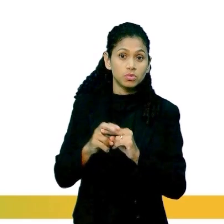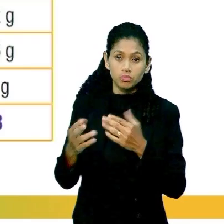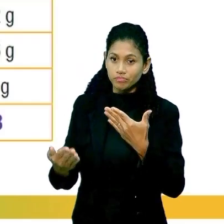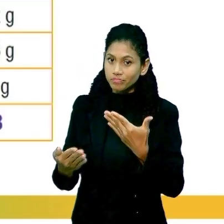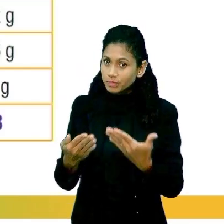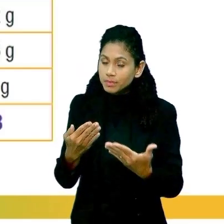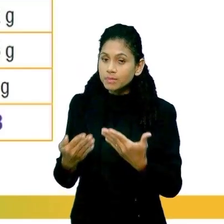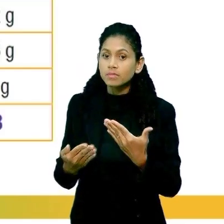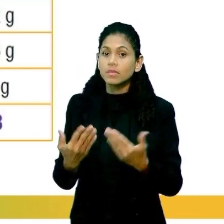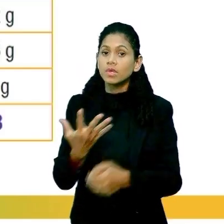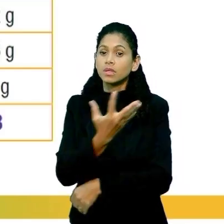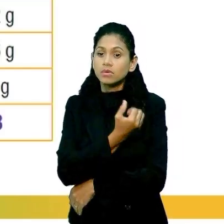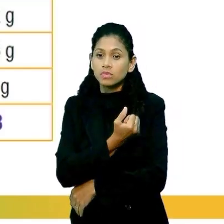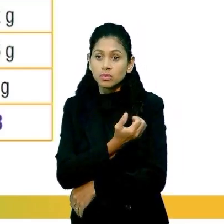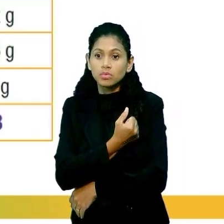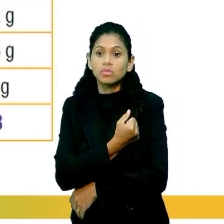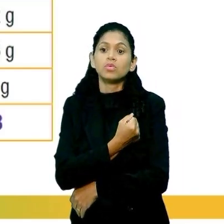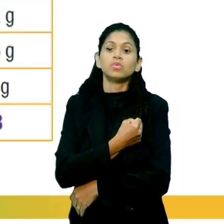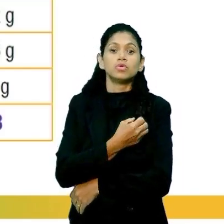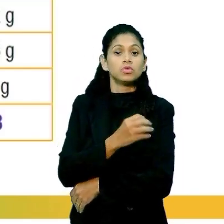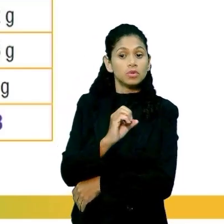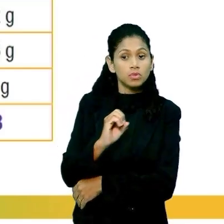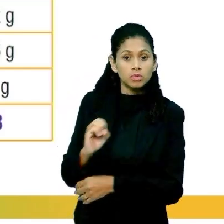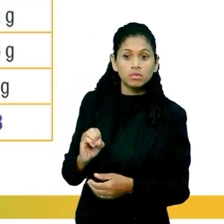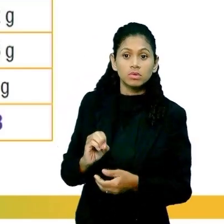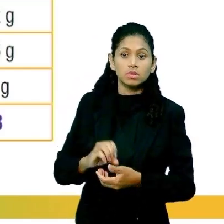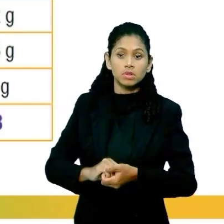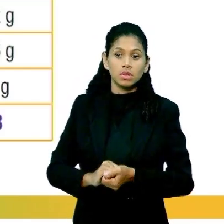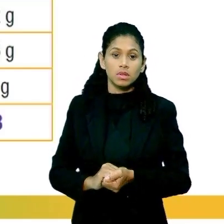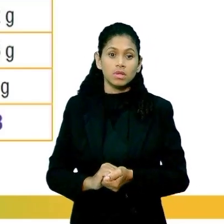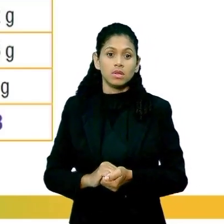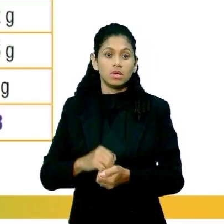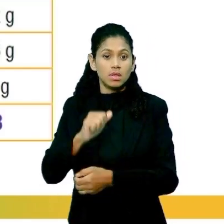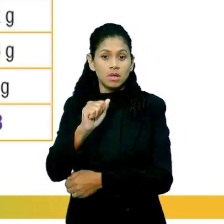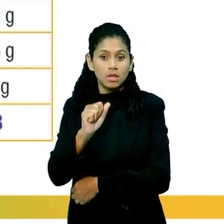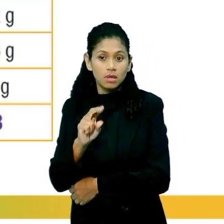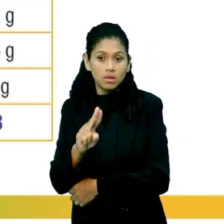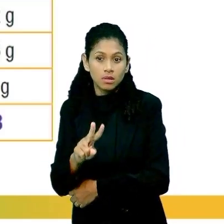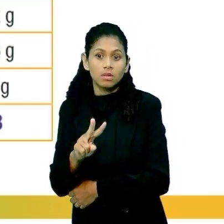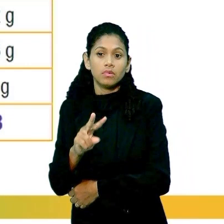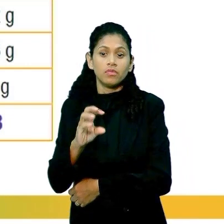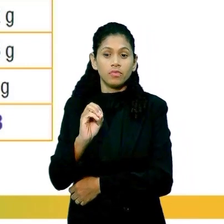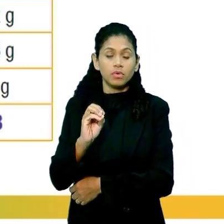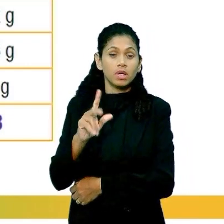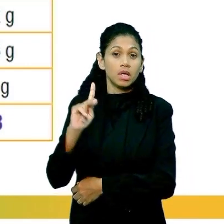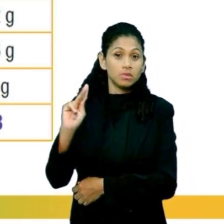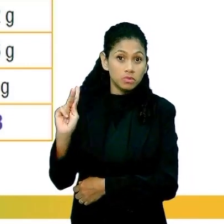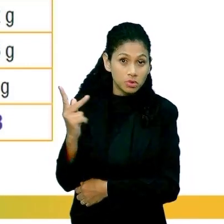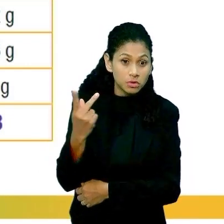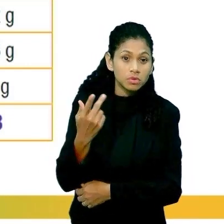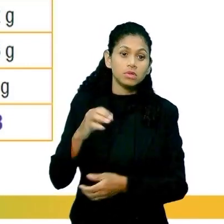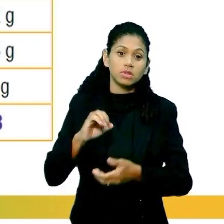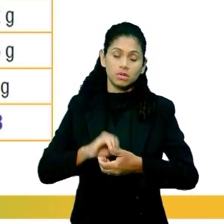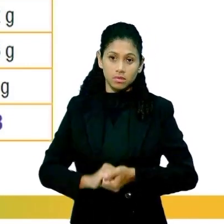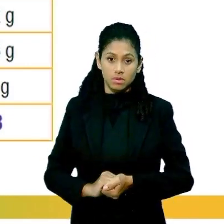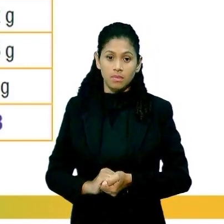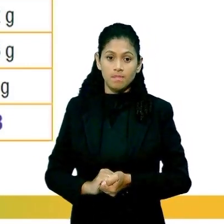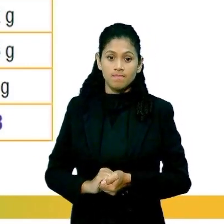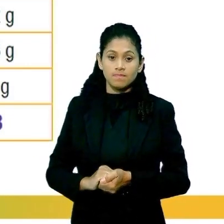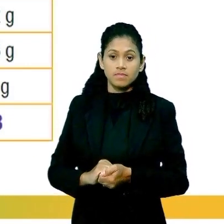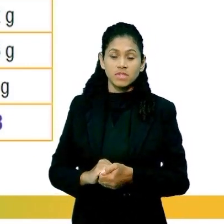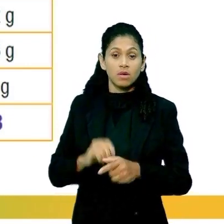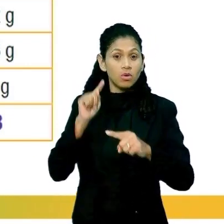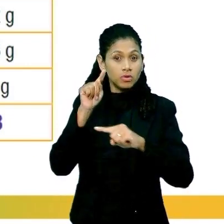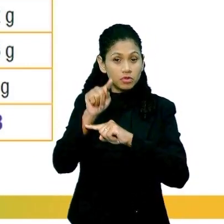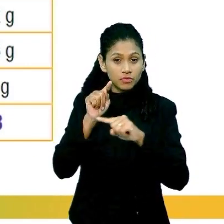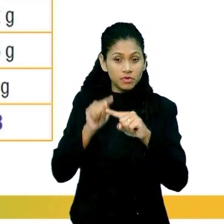definida. E essa proporção nada mais é dobrar a massa, dobrar o volume, ou dividir por 2, ou dividir por 3,